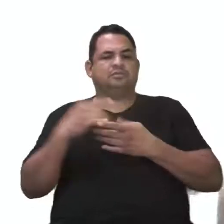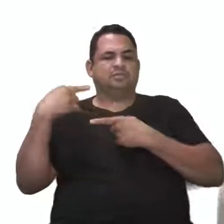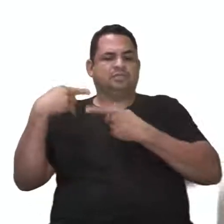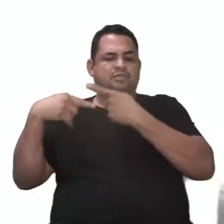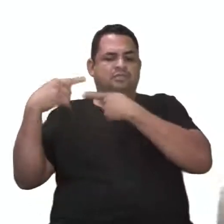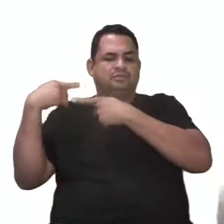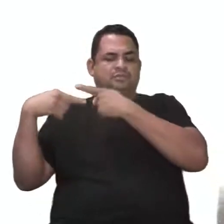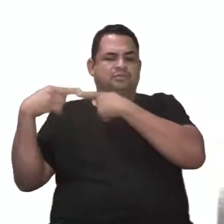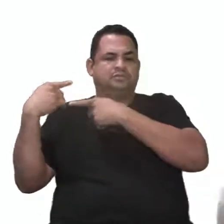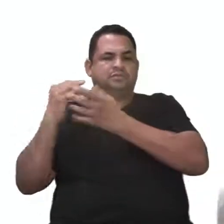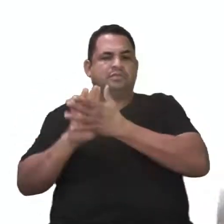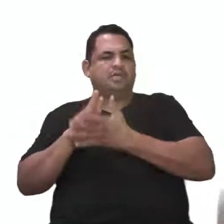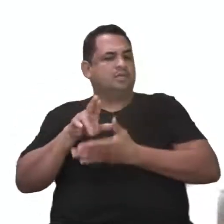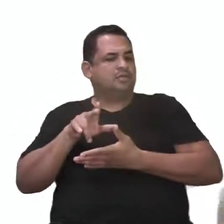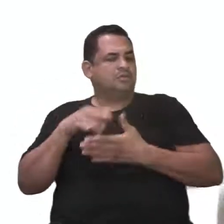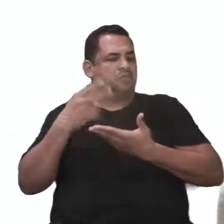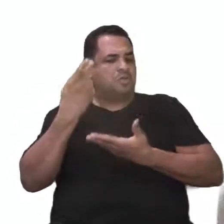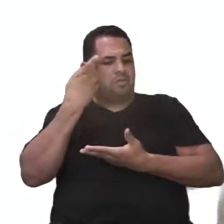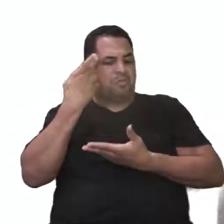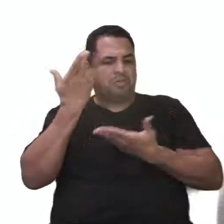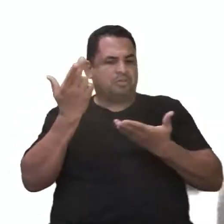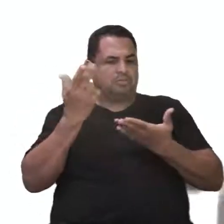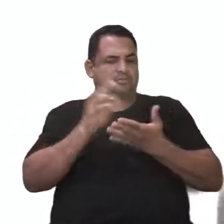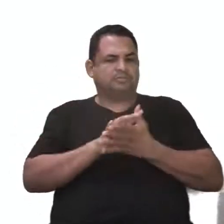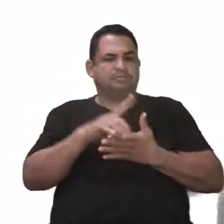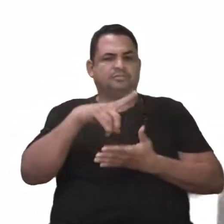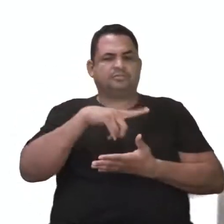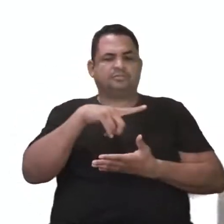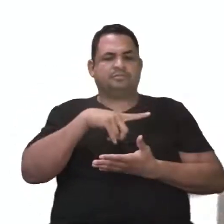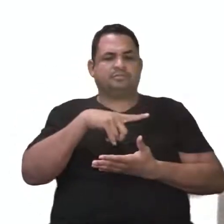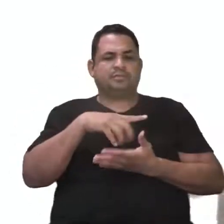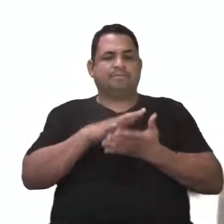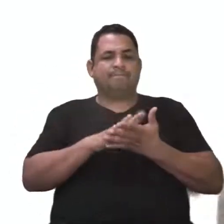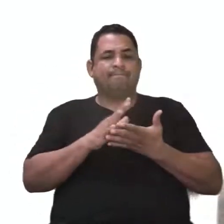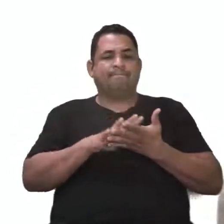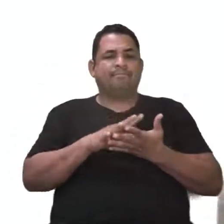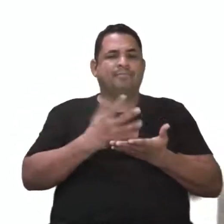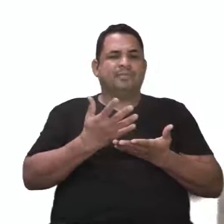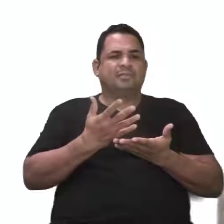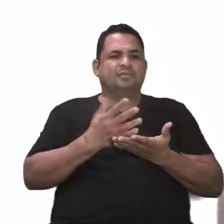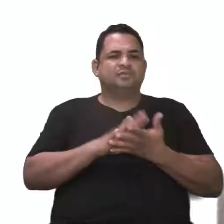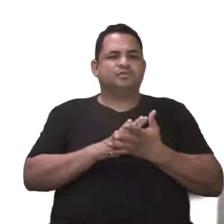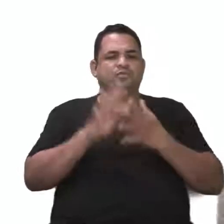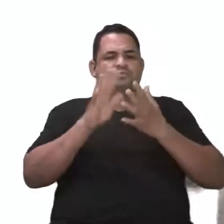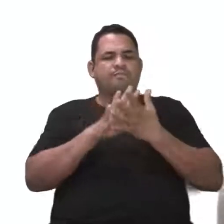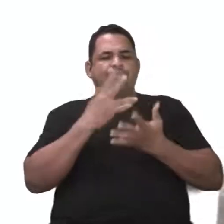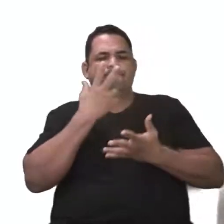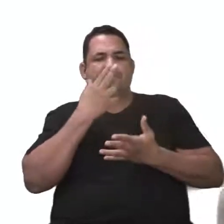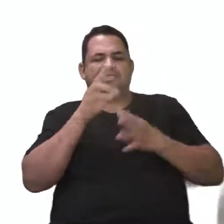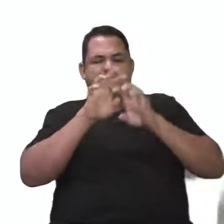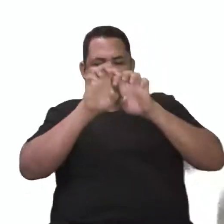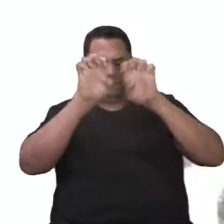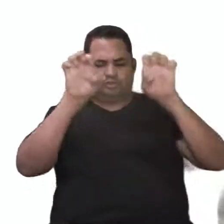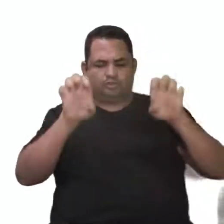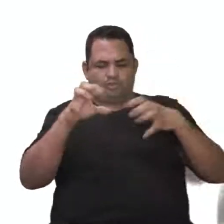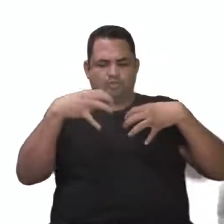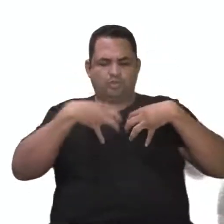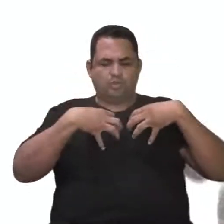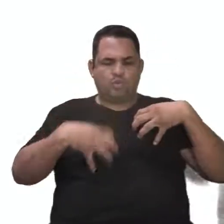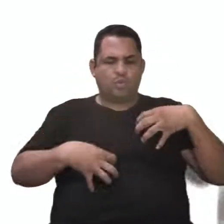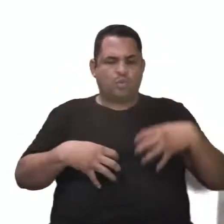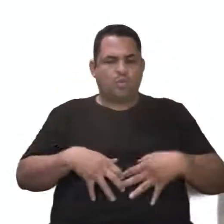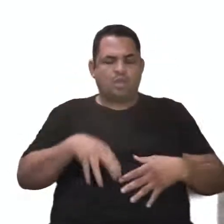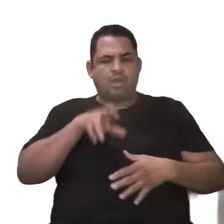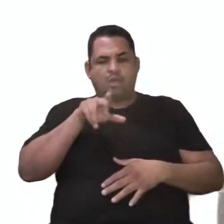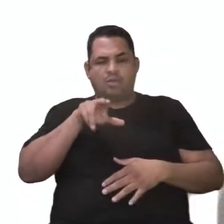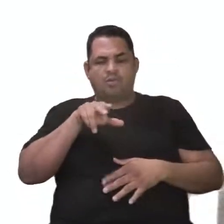comum. Não. Eles vão aparentar, a sua estrutura corporal, ela não vai